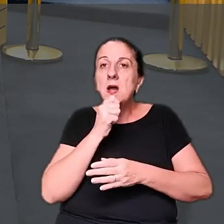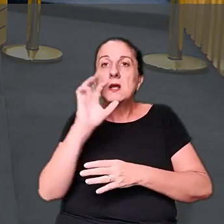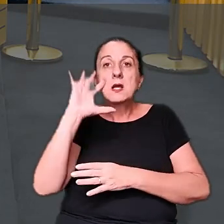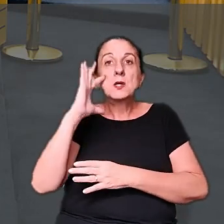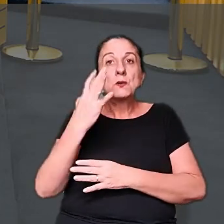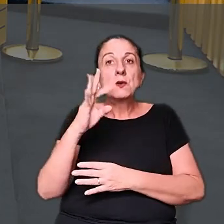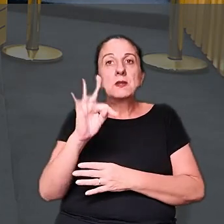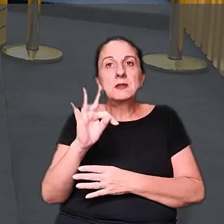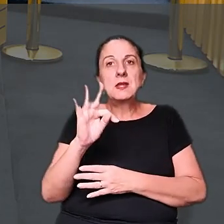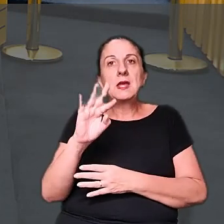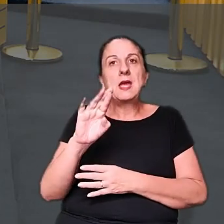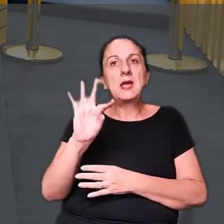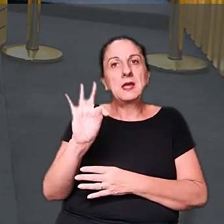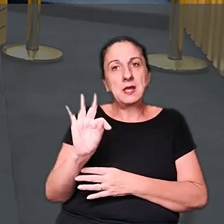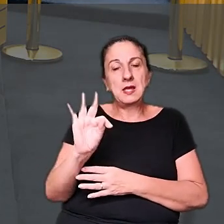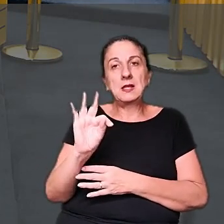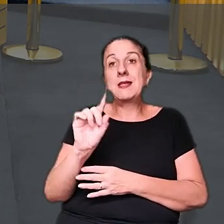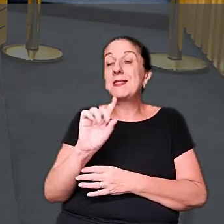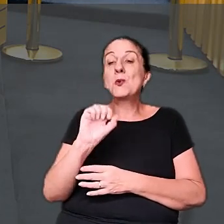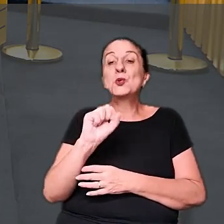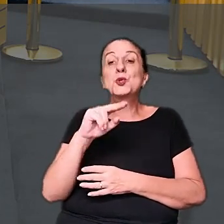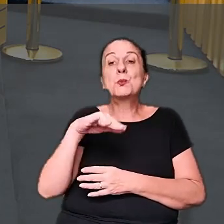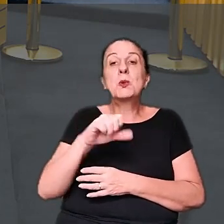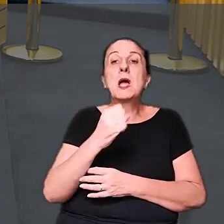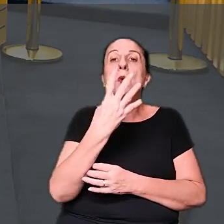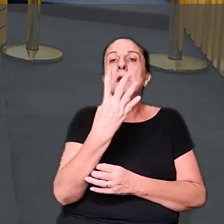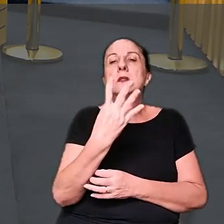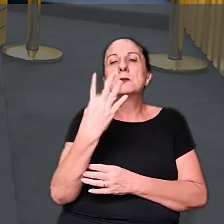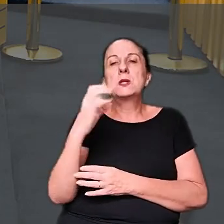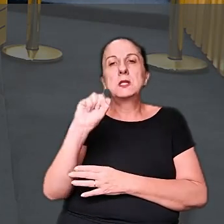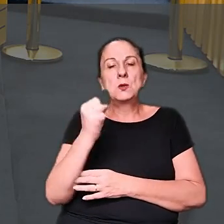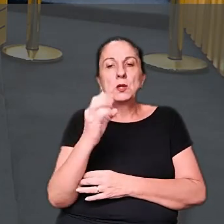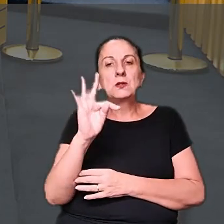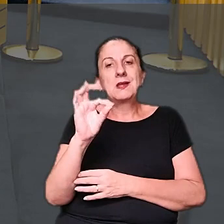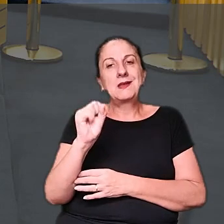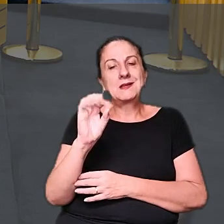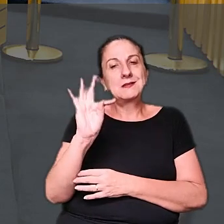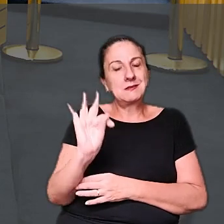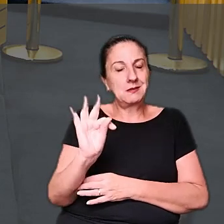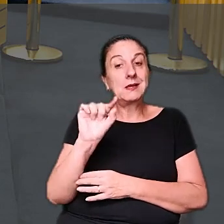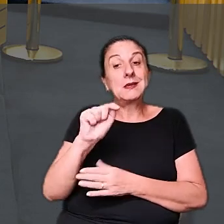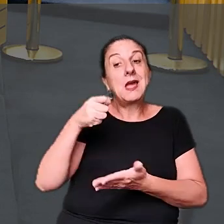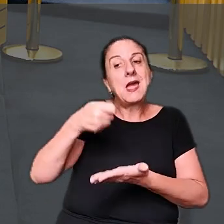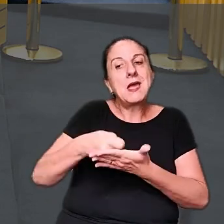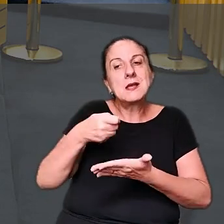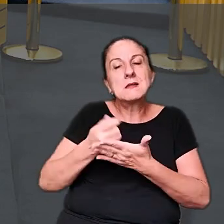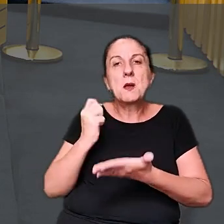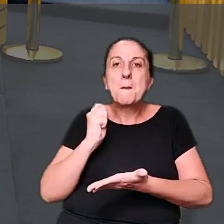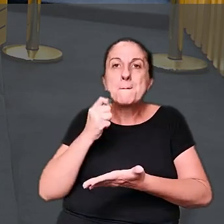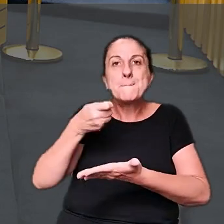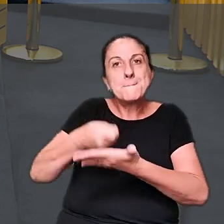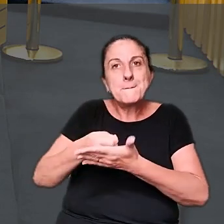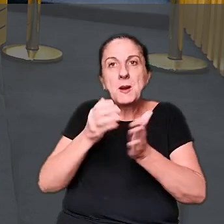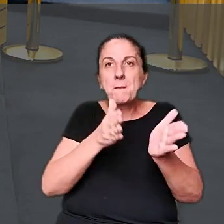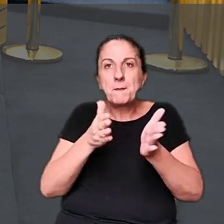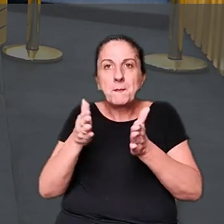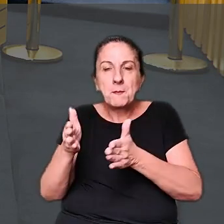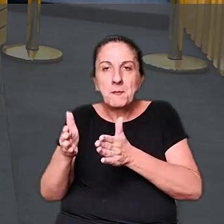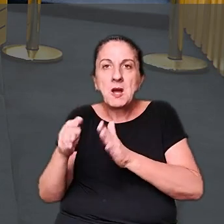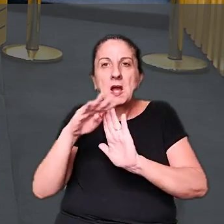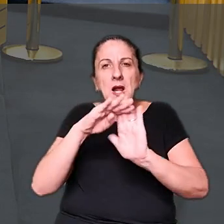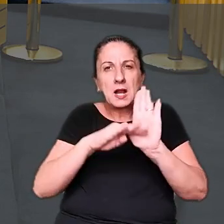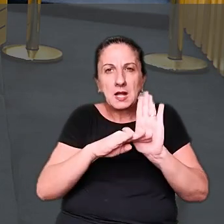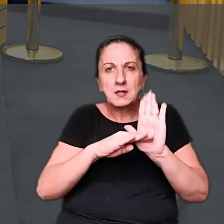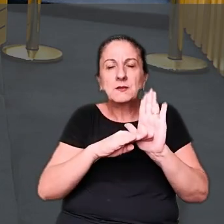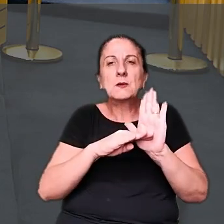ainda que a decisão do TRT violou a súmula 448 do TST, que exige para o pagamento da